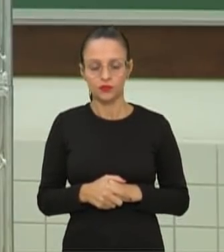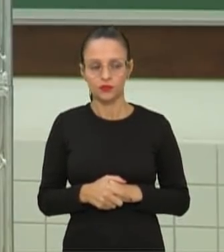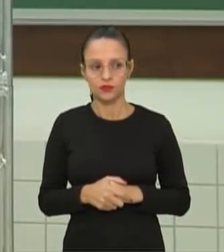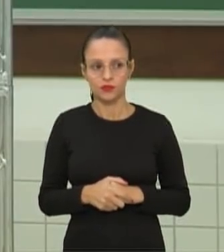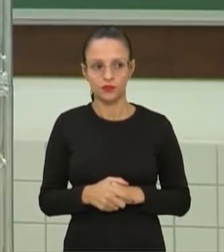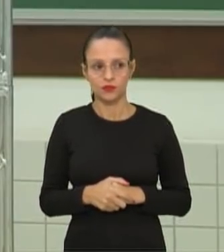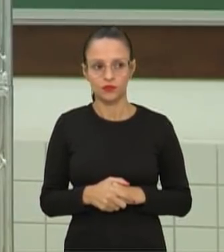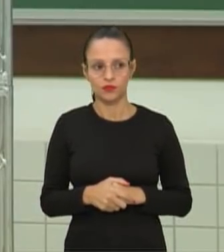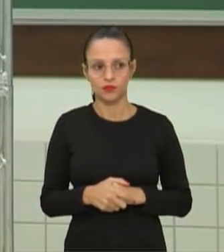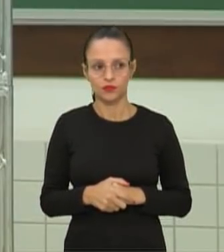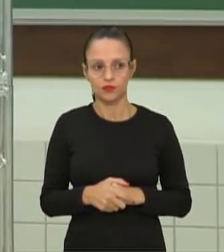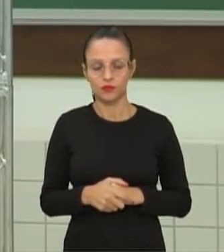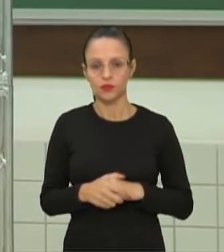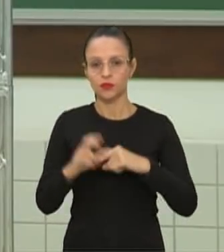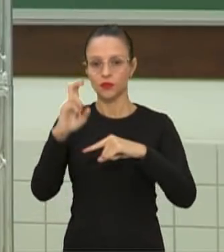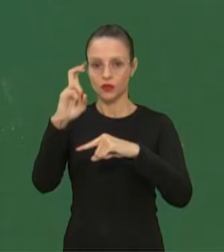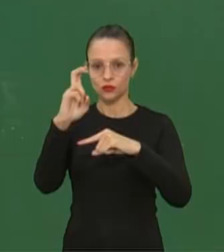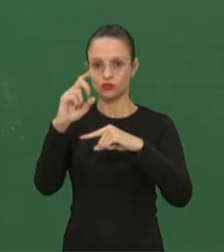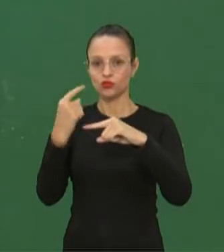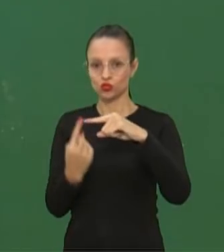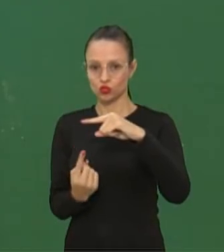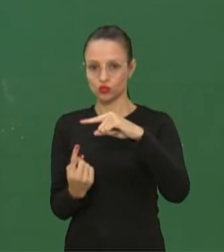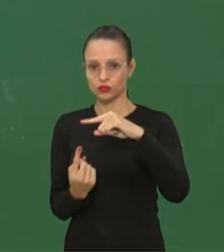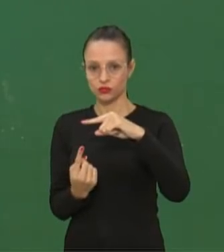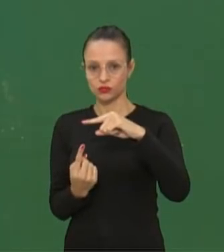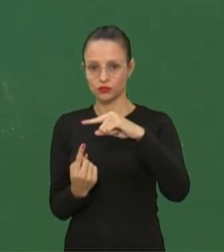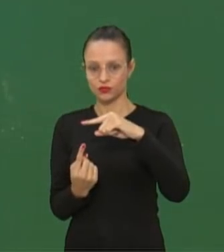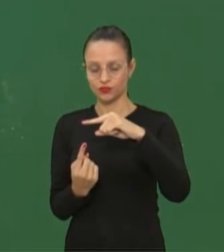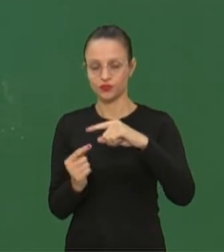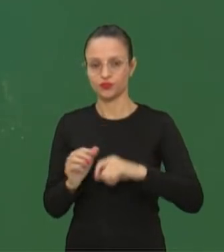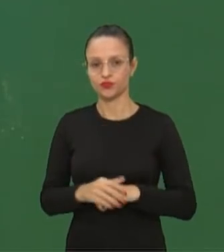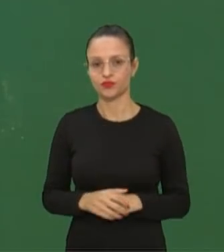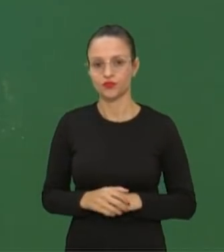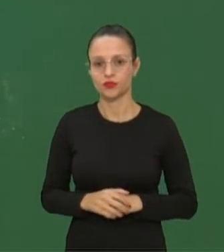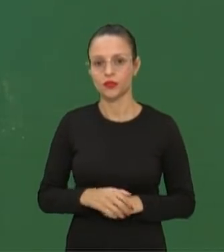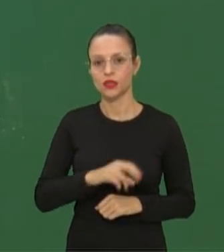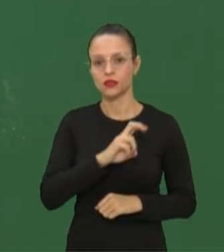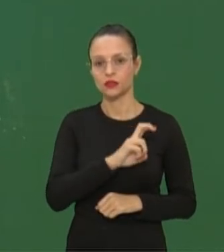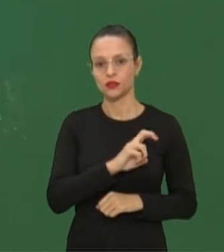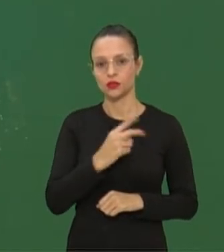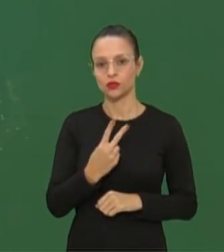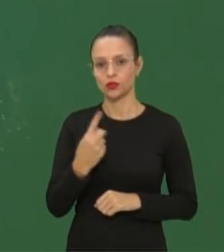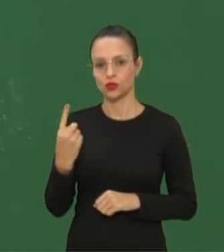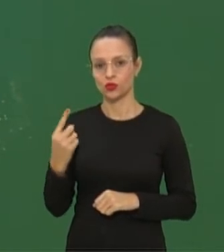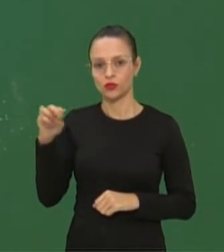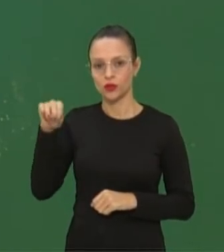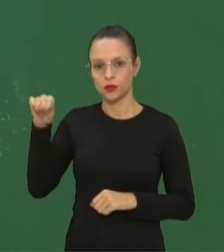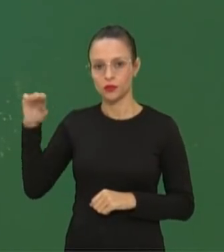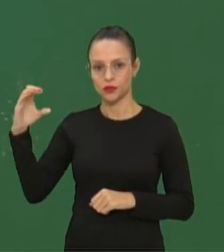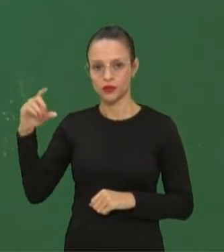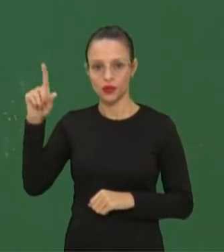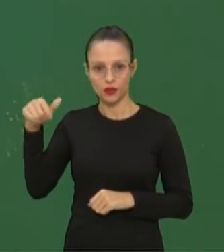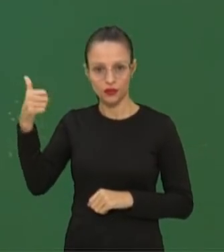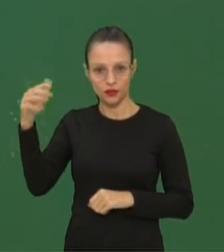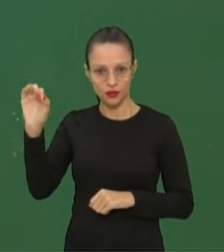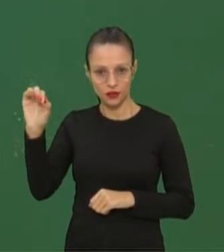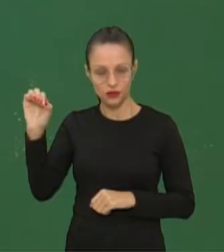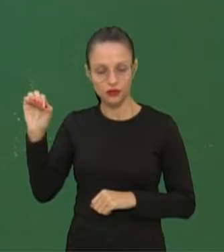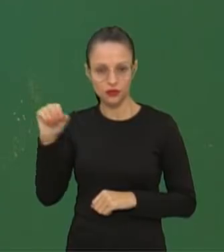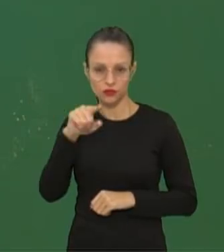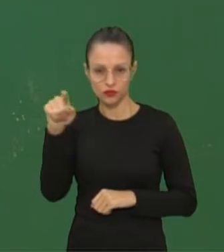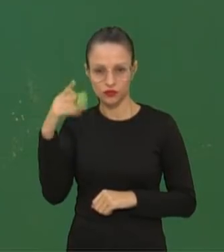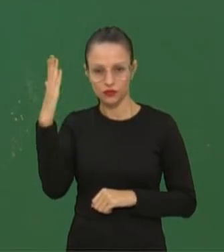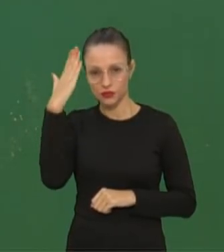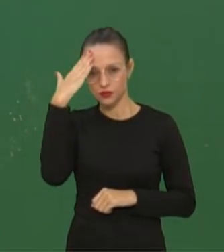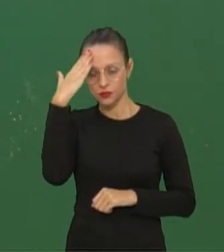Vou colocar um aqui no lugar, embaixo do 5. O MMC de 5, 2 e 1 eu vou te adiantar que é 10. Você deve ter chegado nesse resultado em